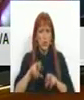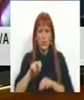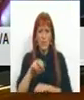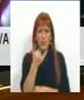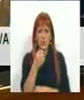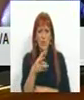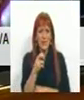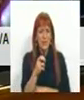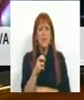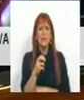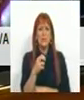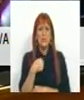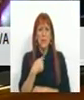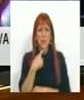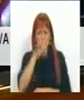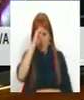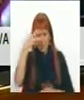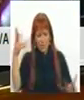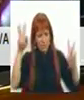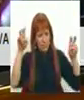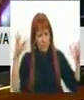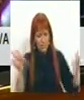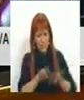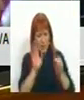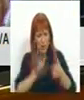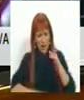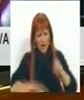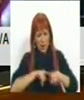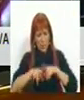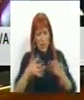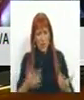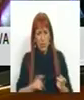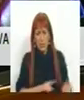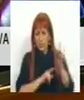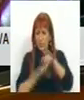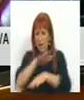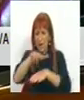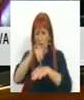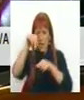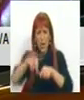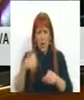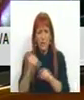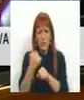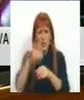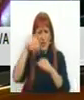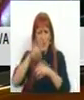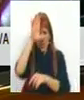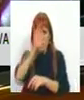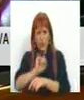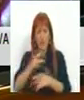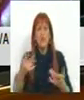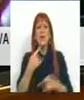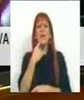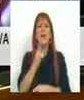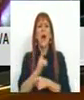de 2013, cito respeitosamente, enfim, enquanto um colega deputado que está conjunturalmente em funções governativas,